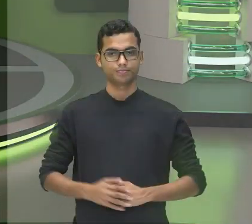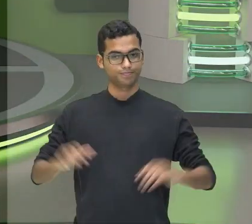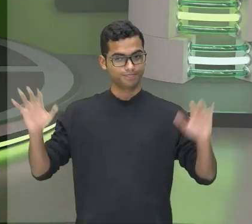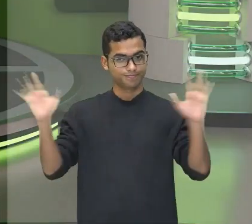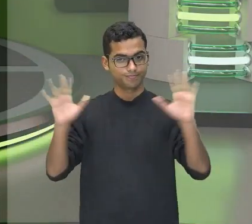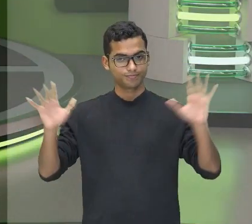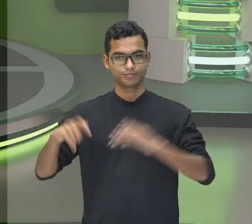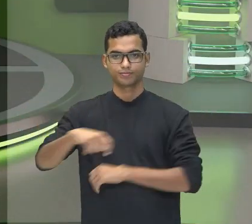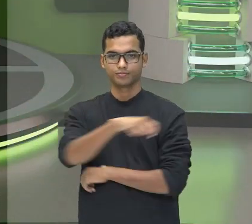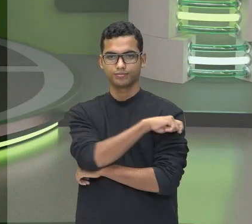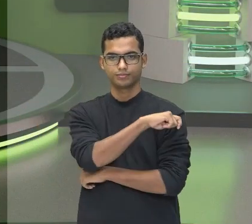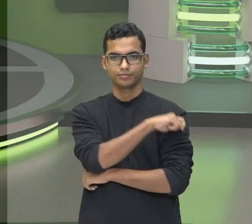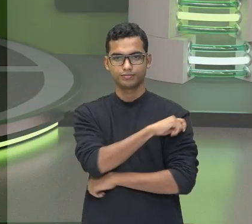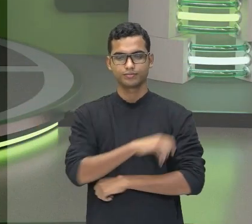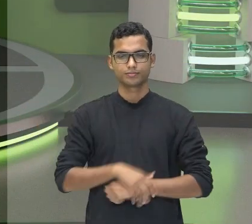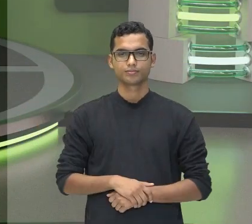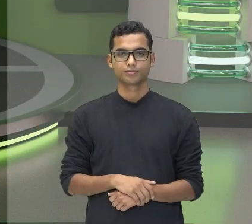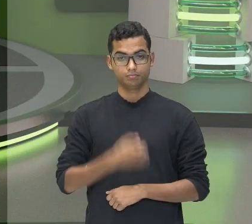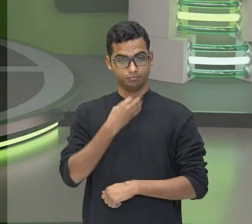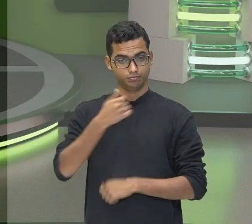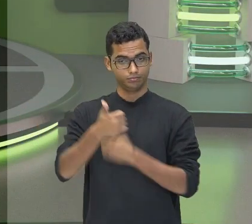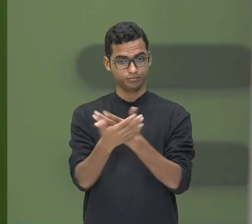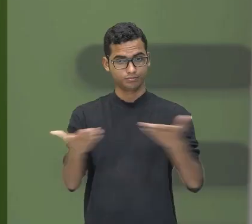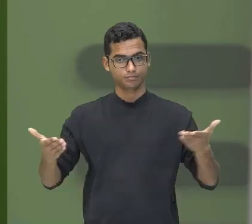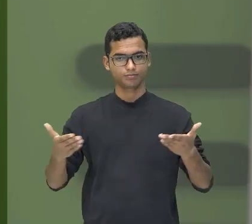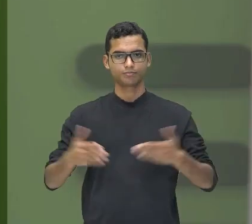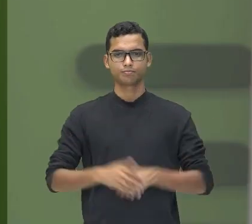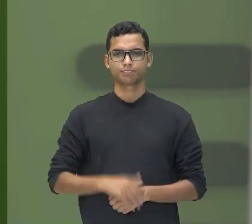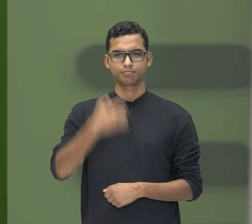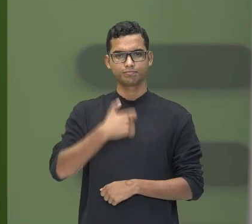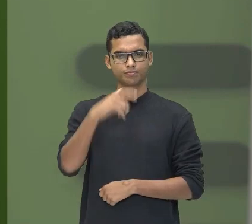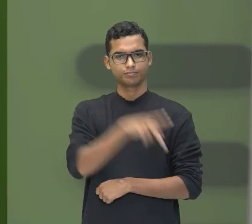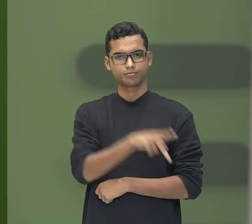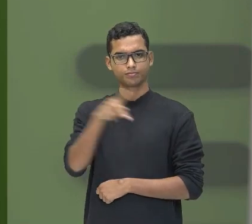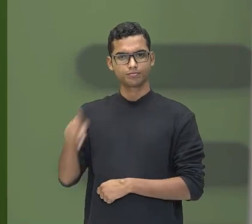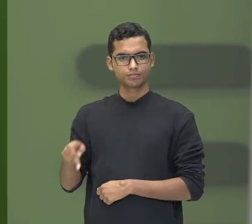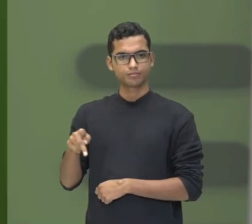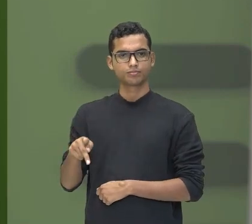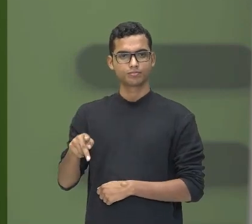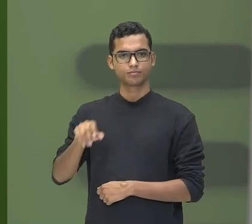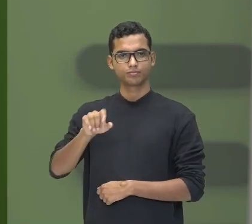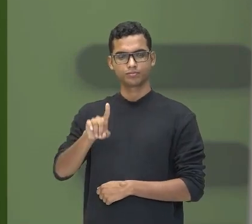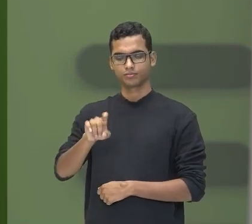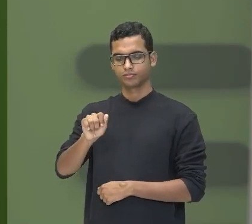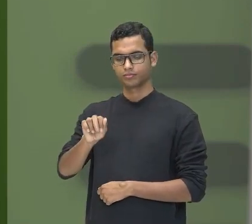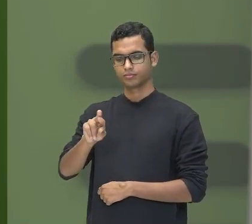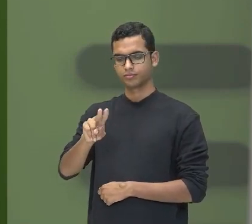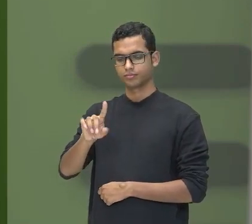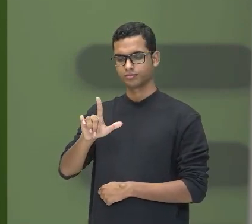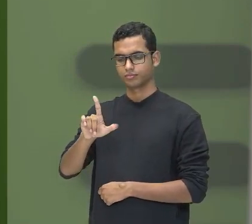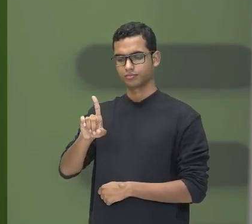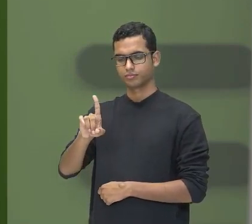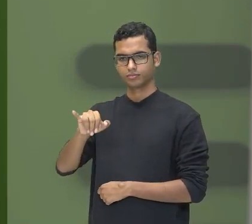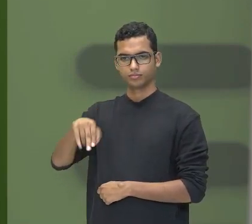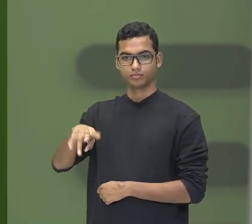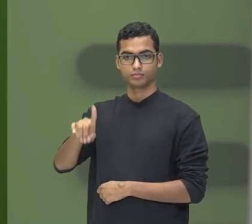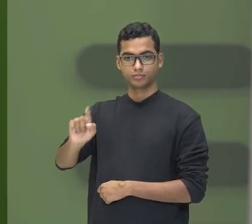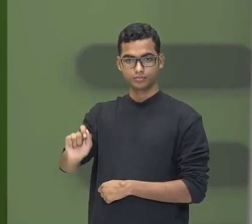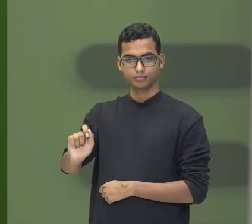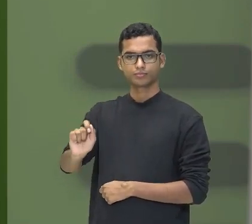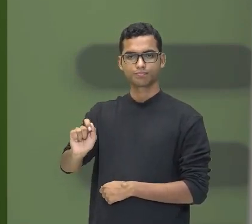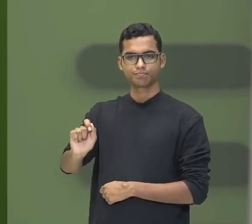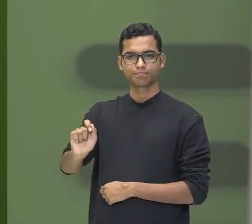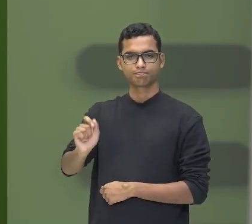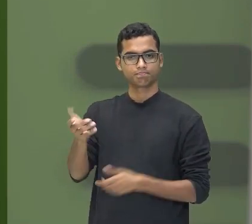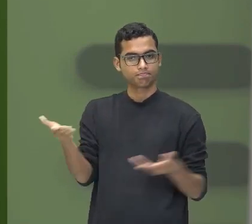Olá, queridos alunos, tudo bem? Eu sou a professora Darlinda Monteiro e